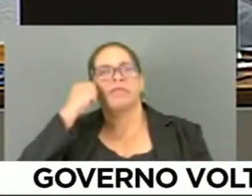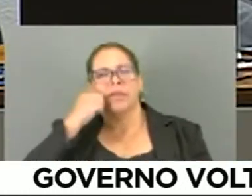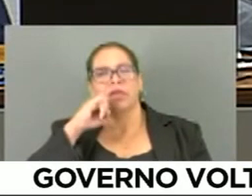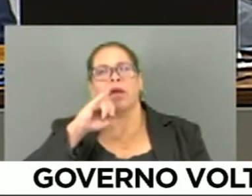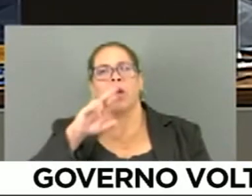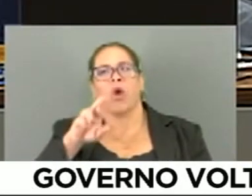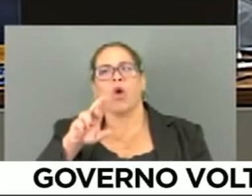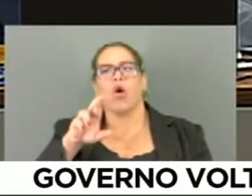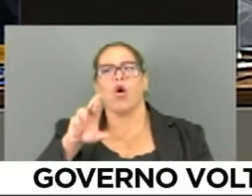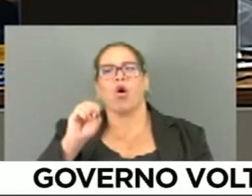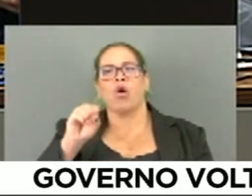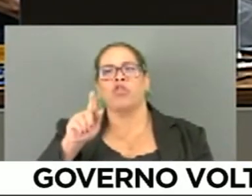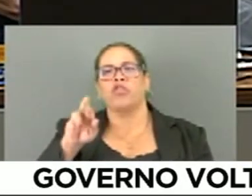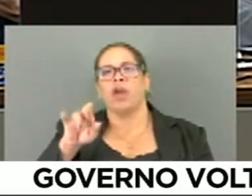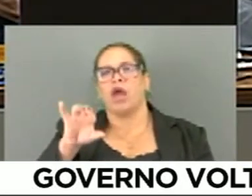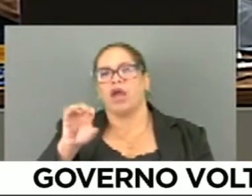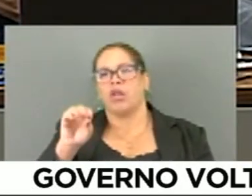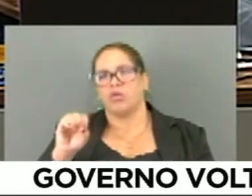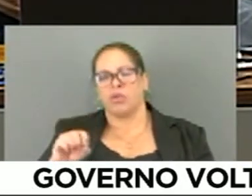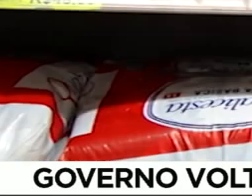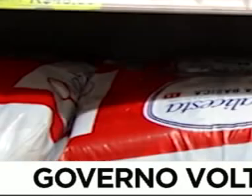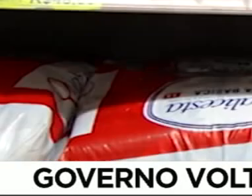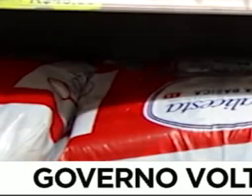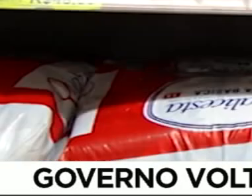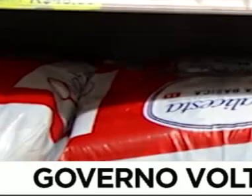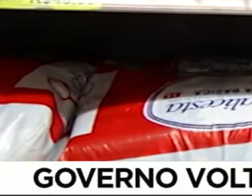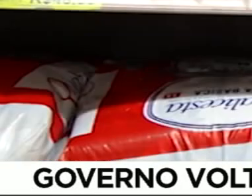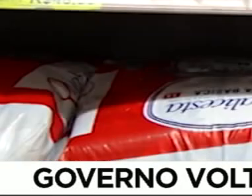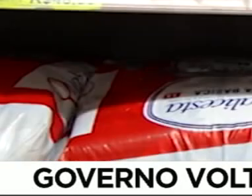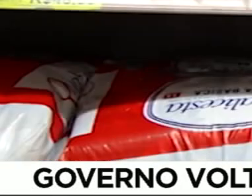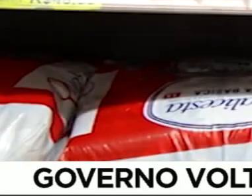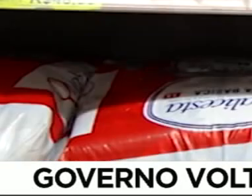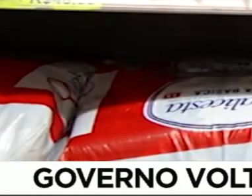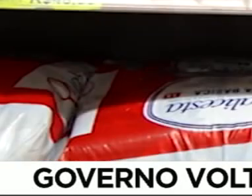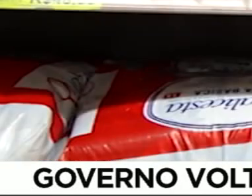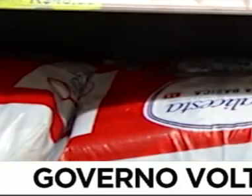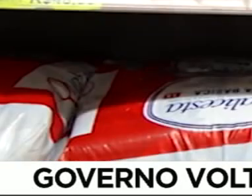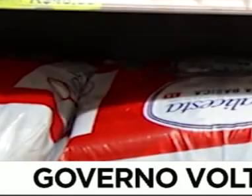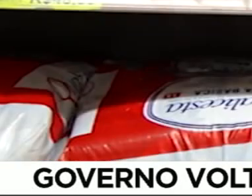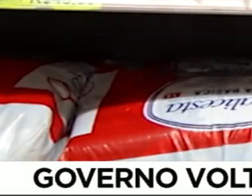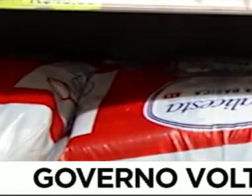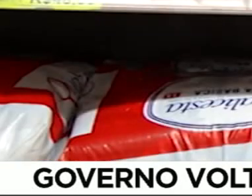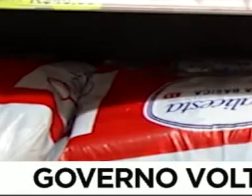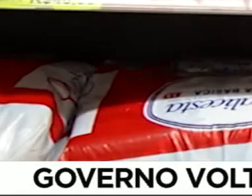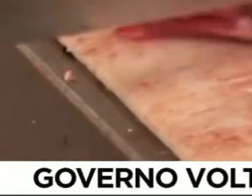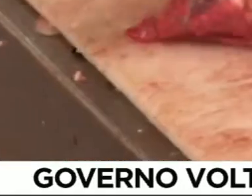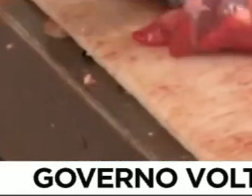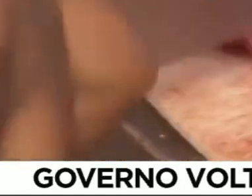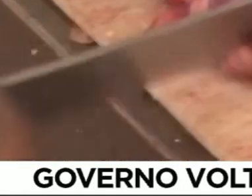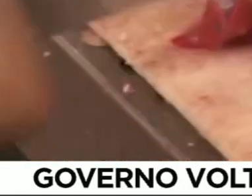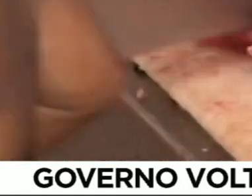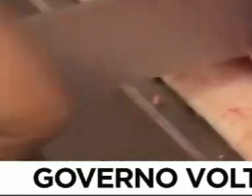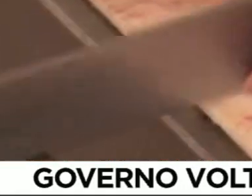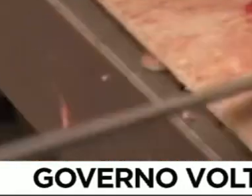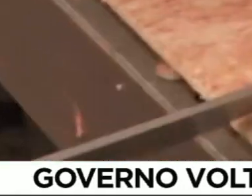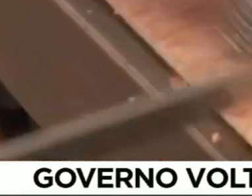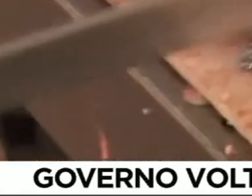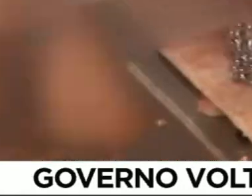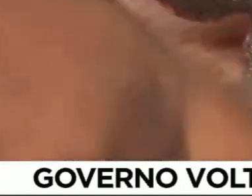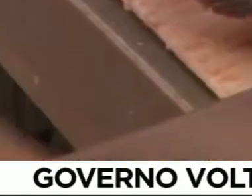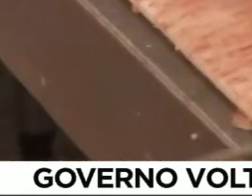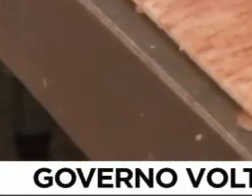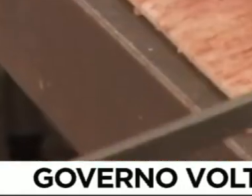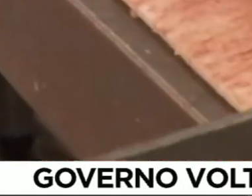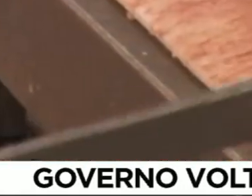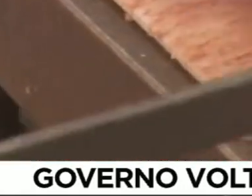no texto aprovado pela Câmara devem ocorrer. Entre os principais pontos estão a isenção da cesta básica, incluindo carnes, o